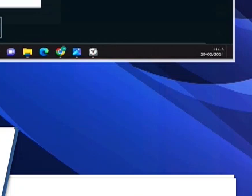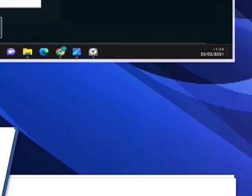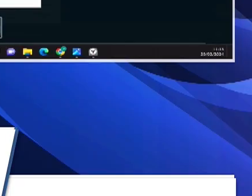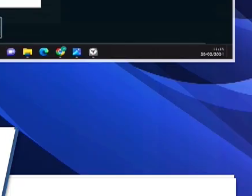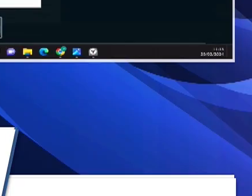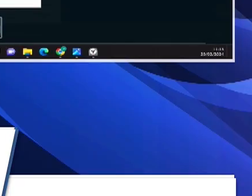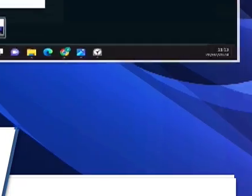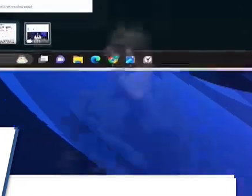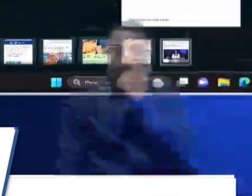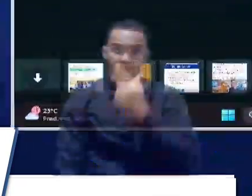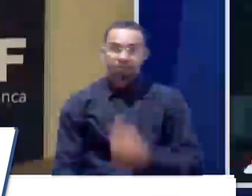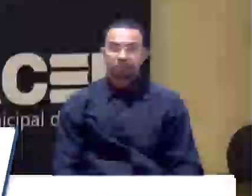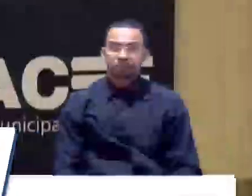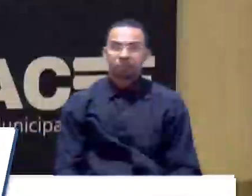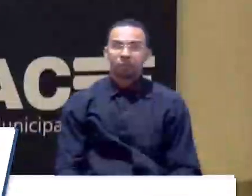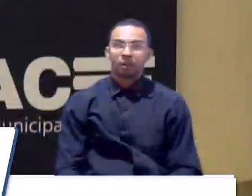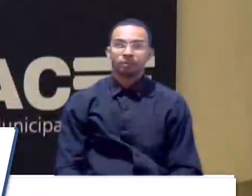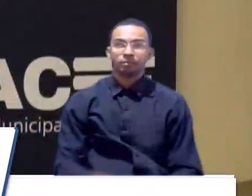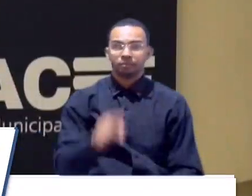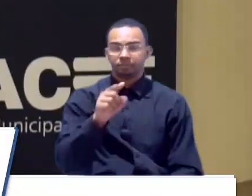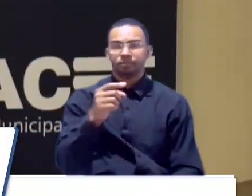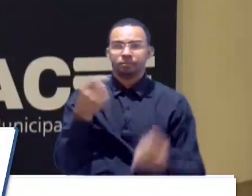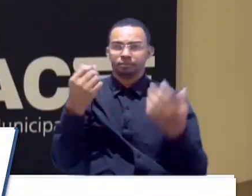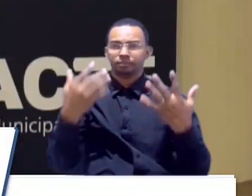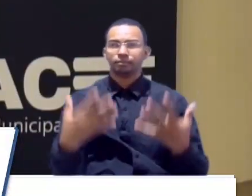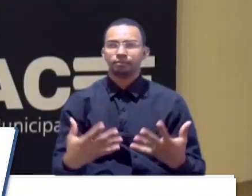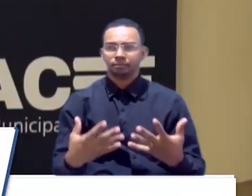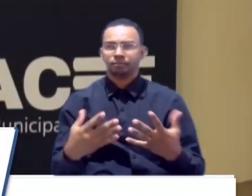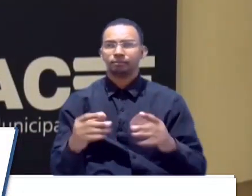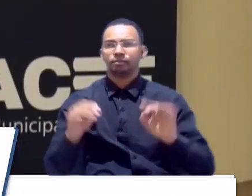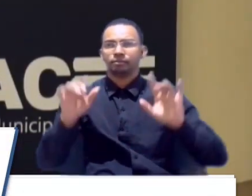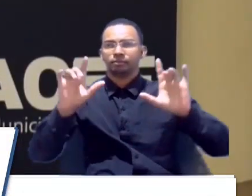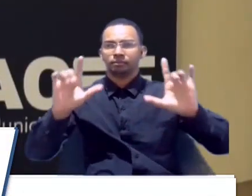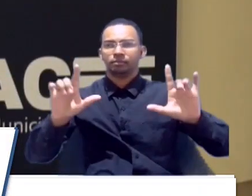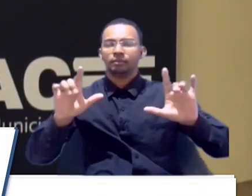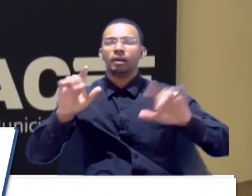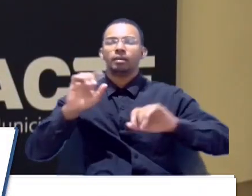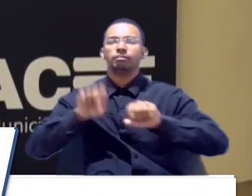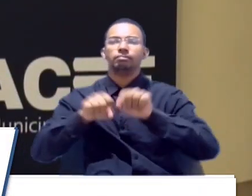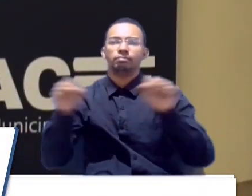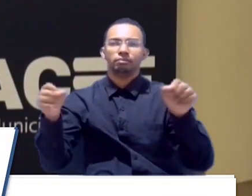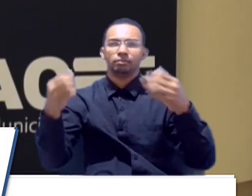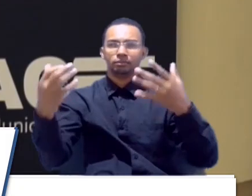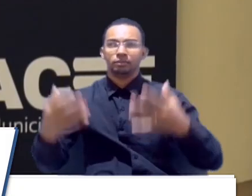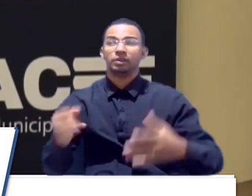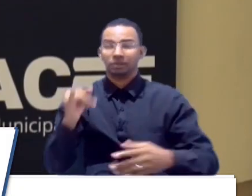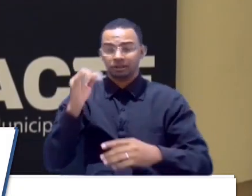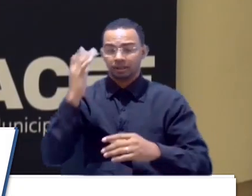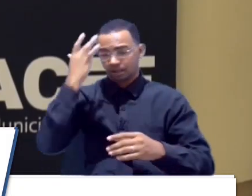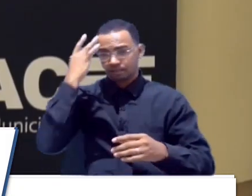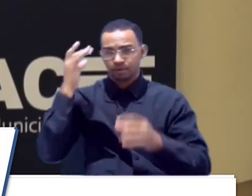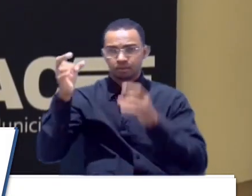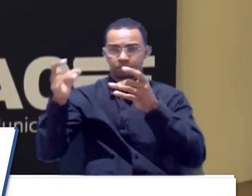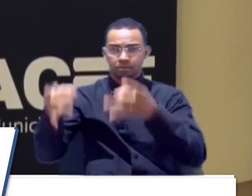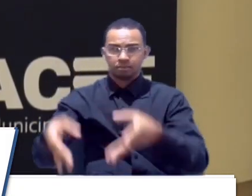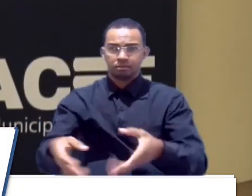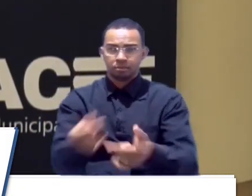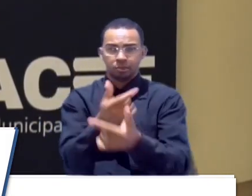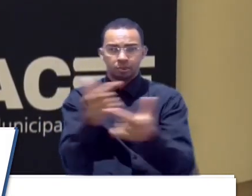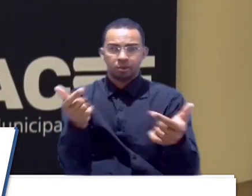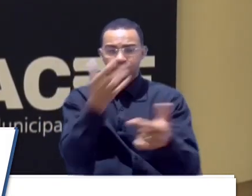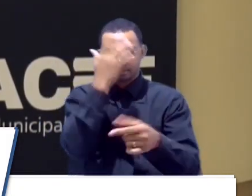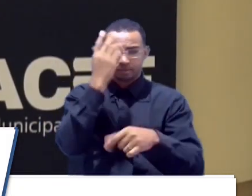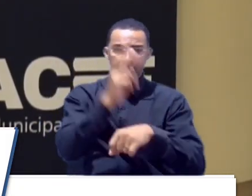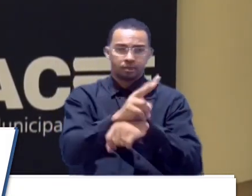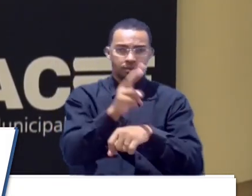reflete bem essa teoria, a teoria da janela quebrada, que diz onde há abandono, onde não há zeladoria,